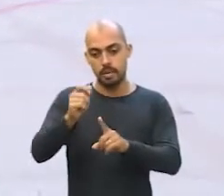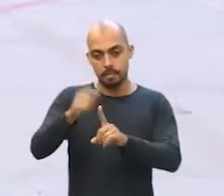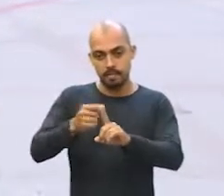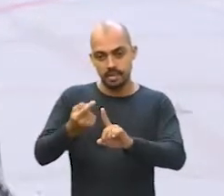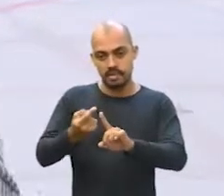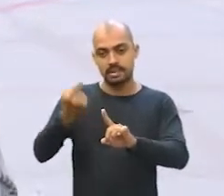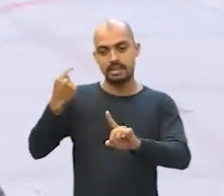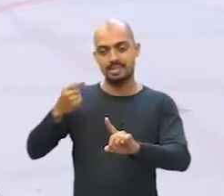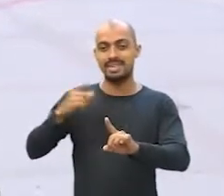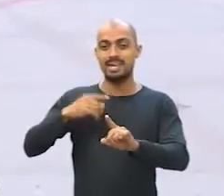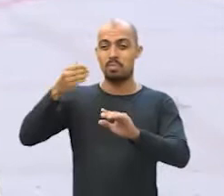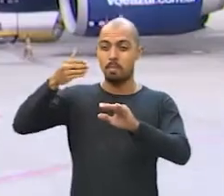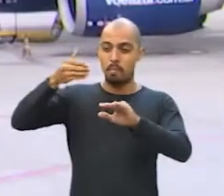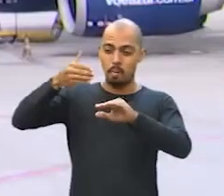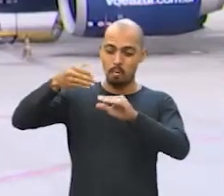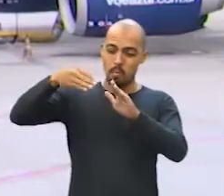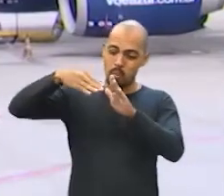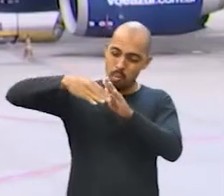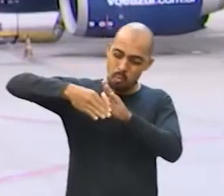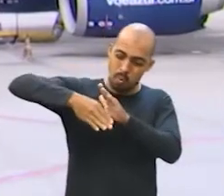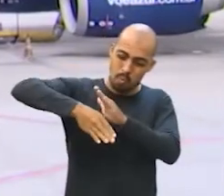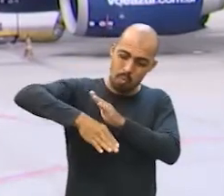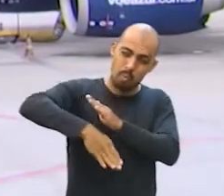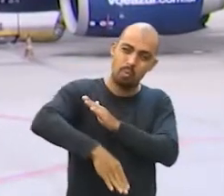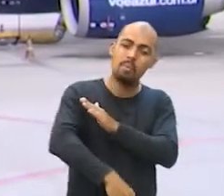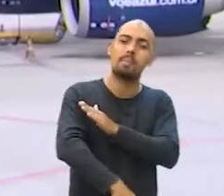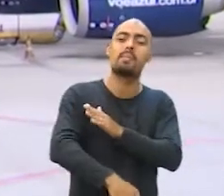nós tínhamos no mês anterior. Então, foi uma queda